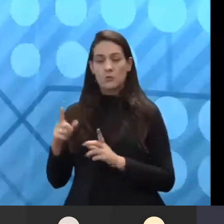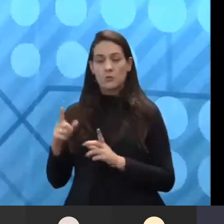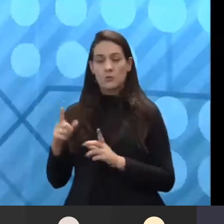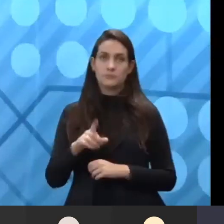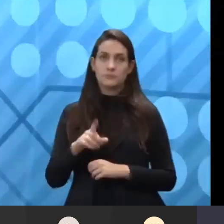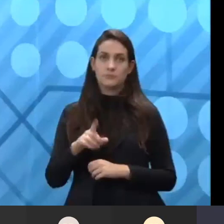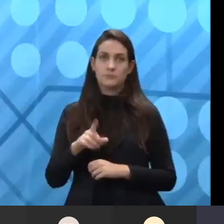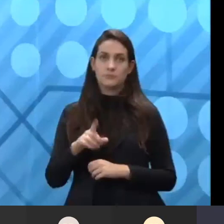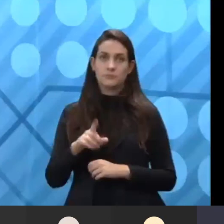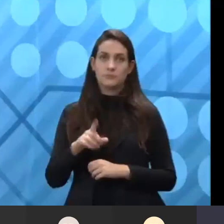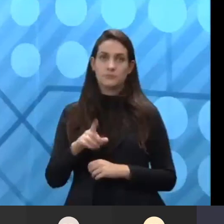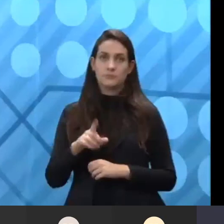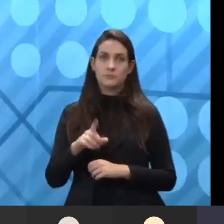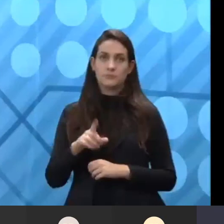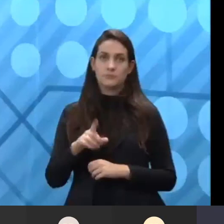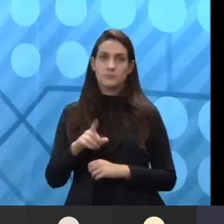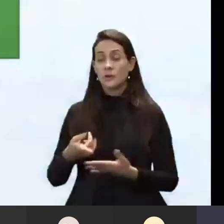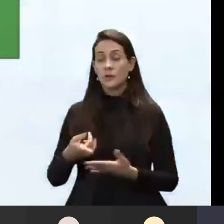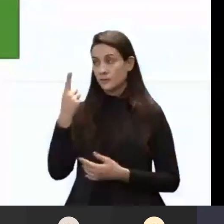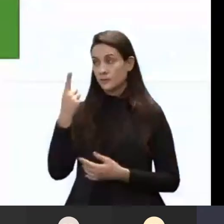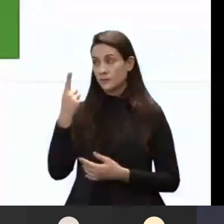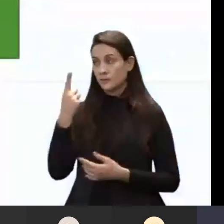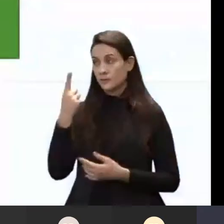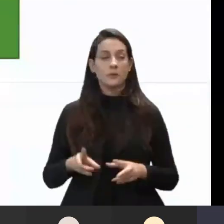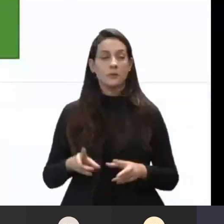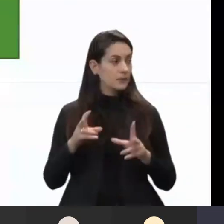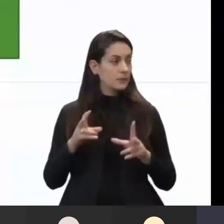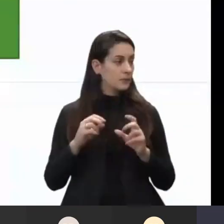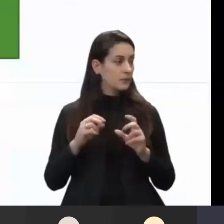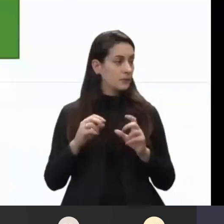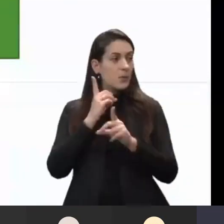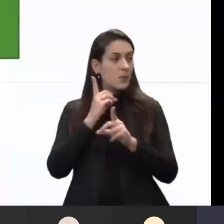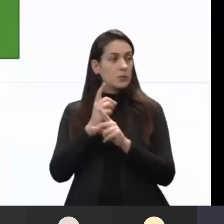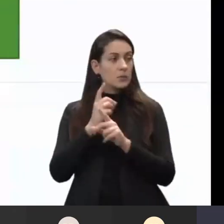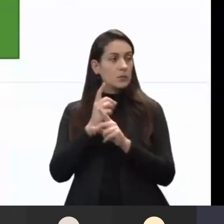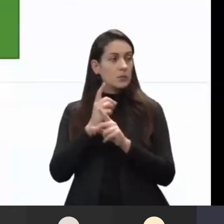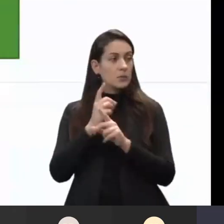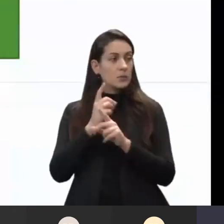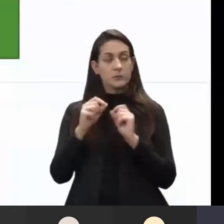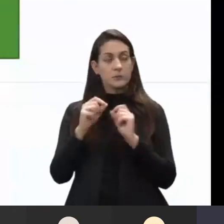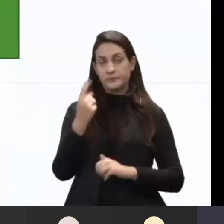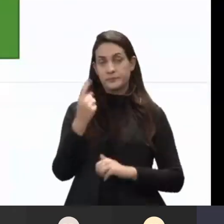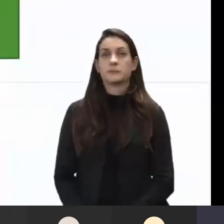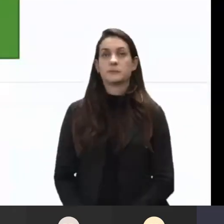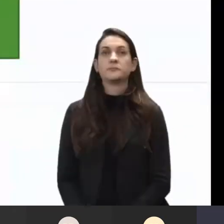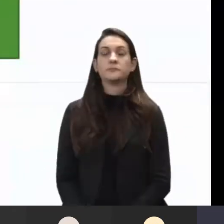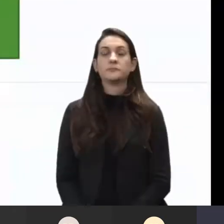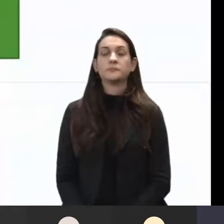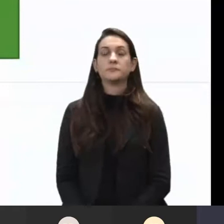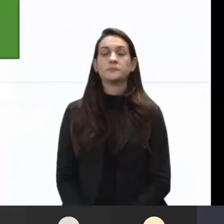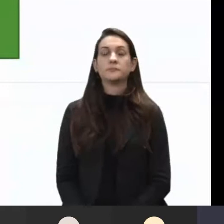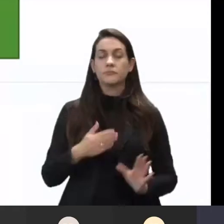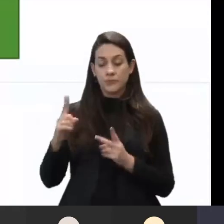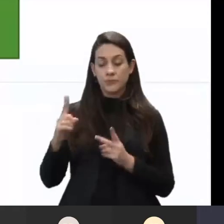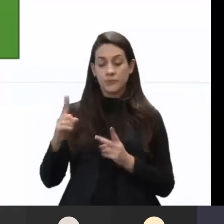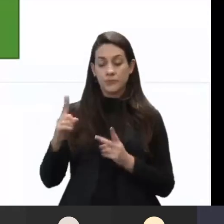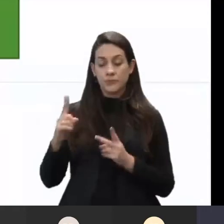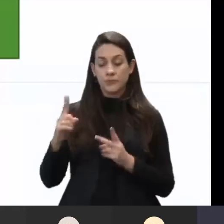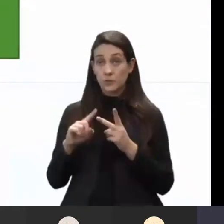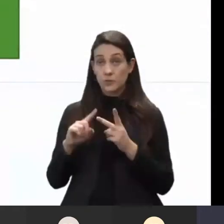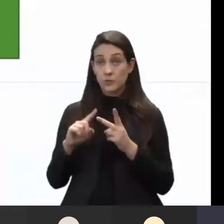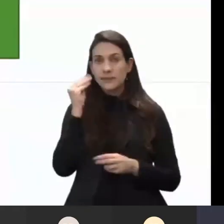geral. Então, vamos ao quadro para a gente conseguir observar aí os resultados. Então, aqui é o procedimento 2, testando